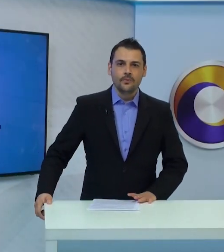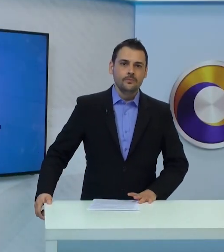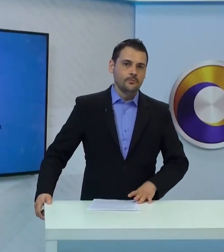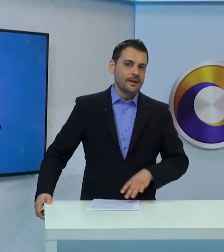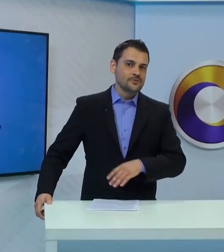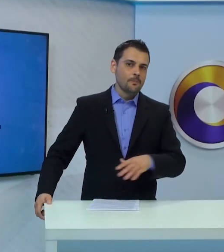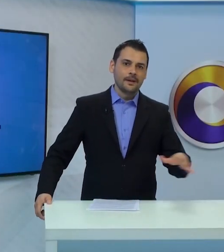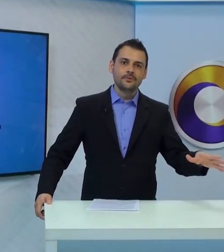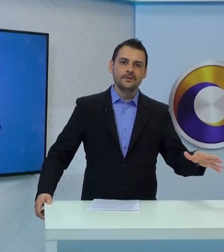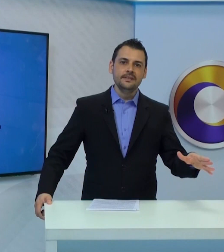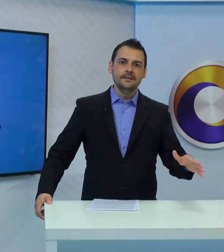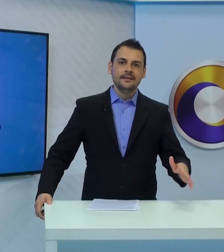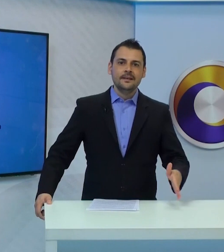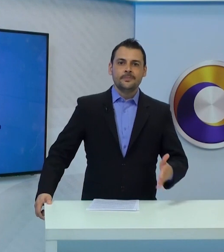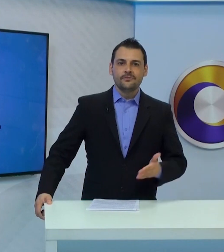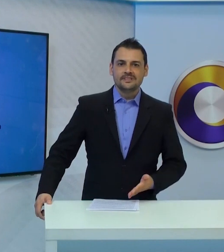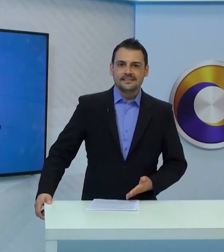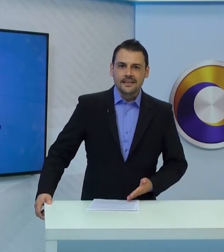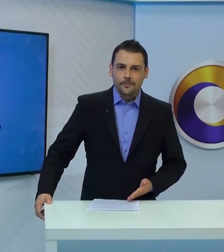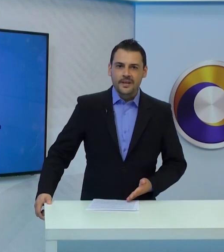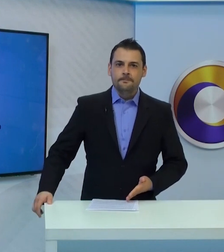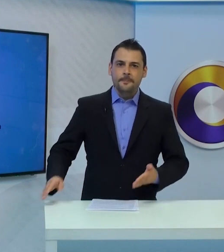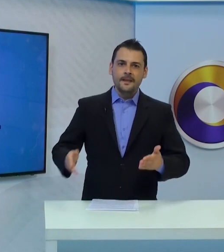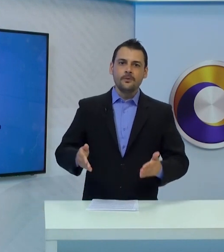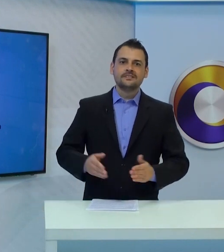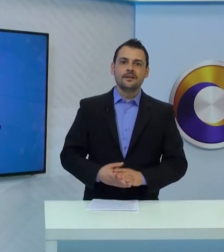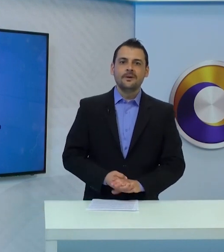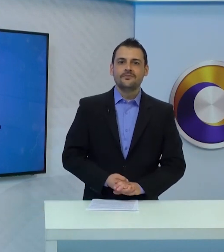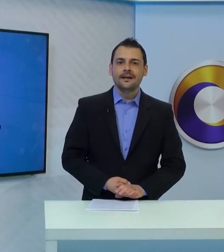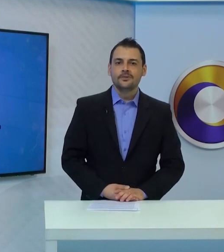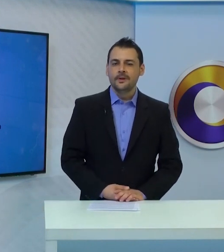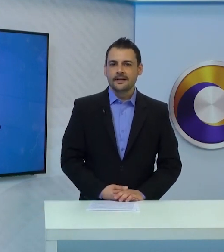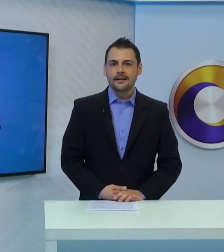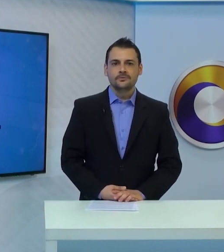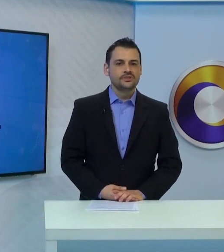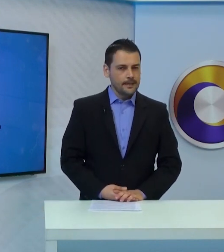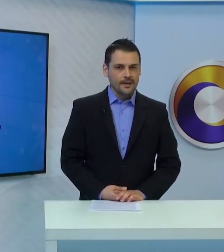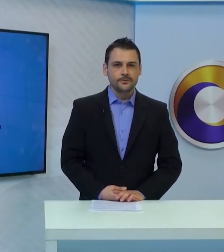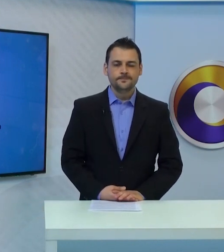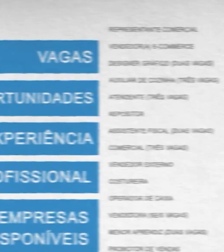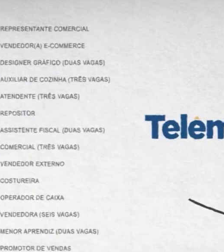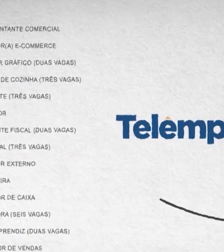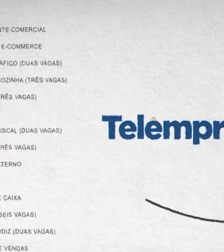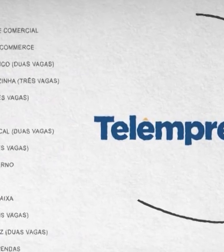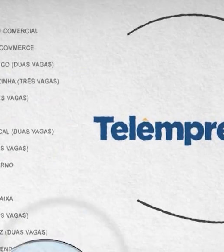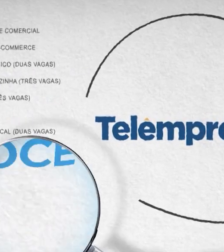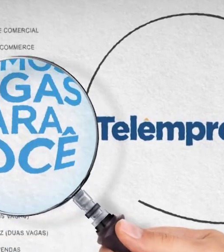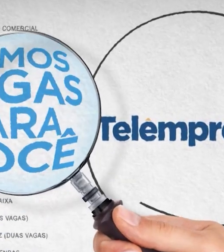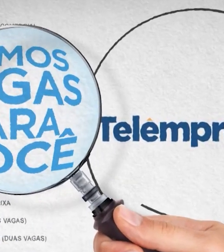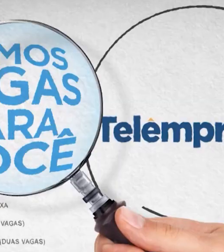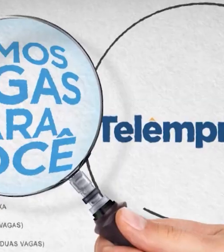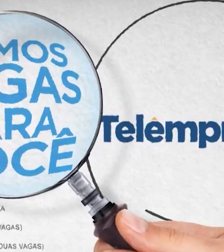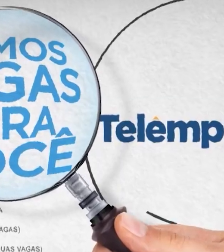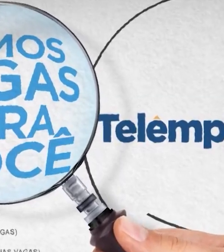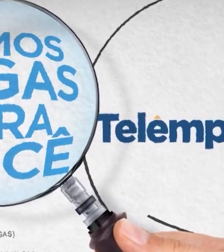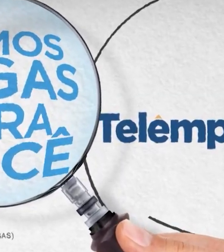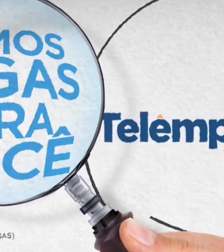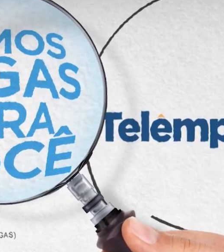cena com um mais completo guia para você se dar bem e conquistar uma vaga no mercado de trabalho.